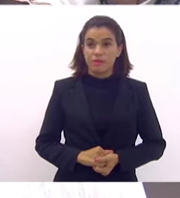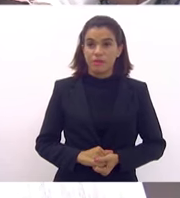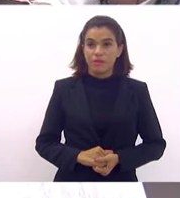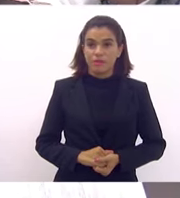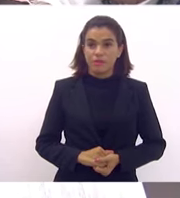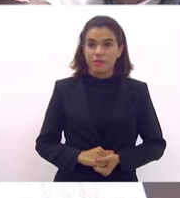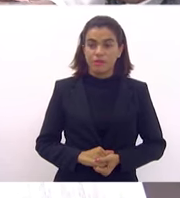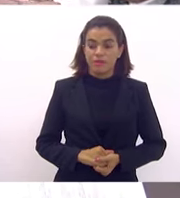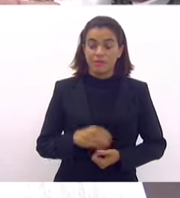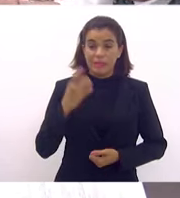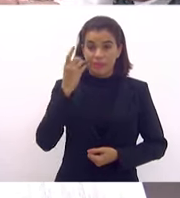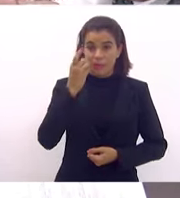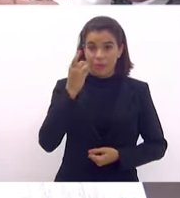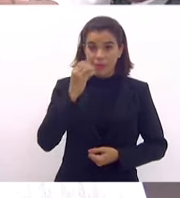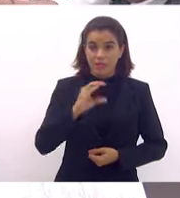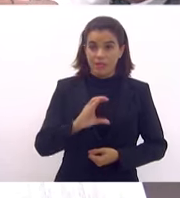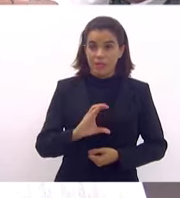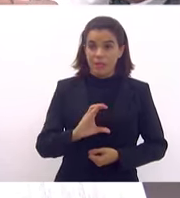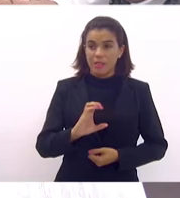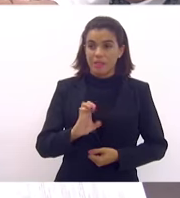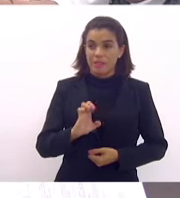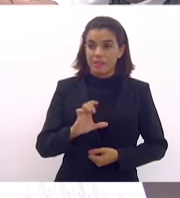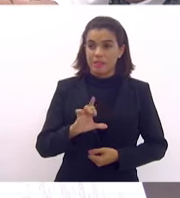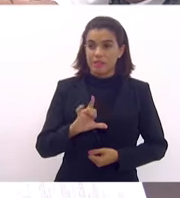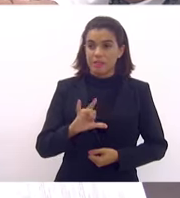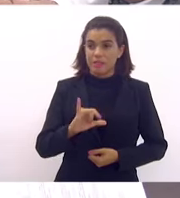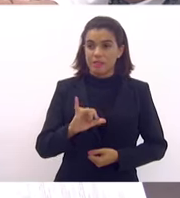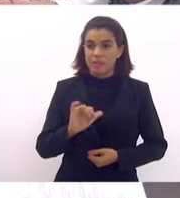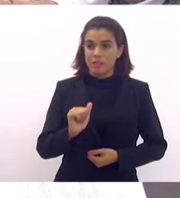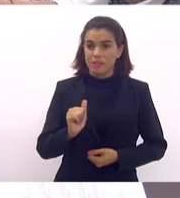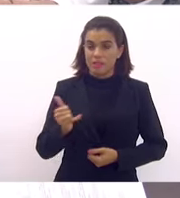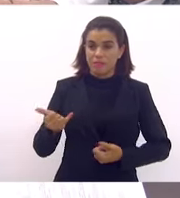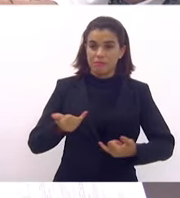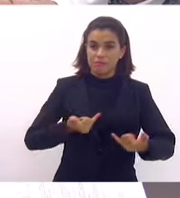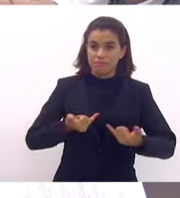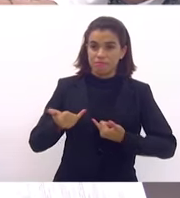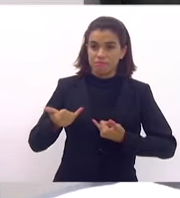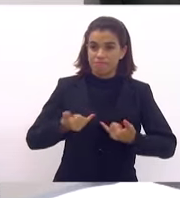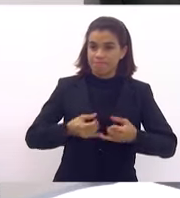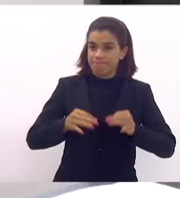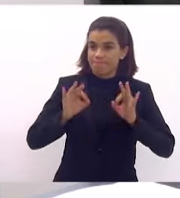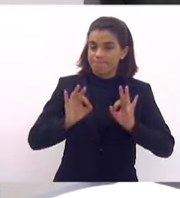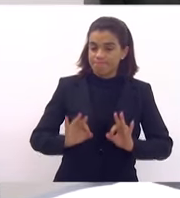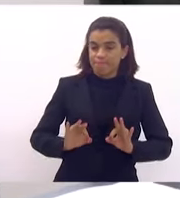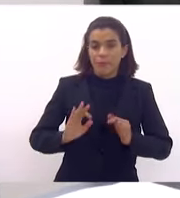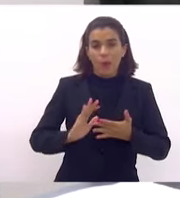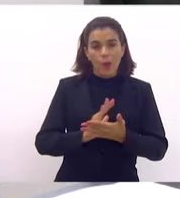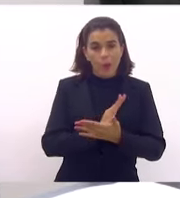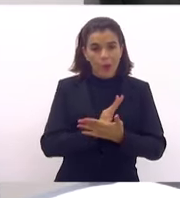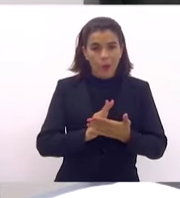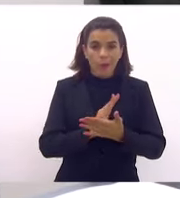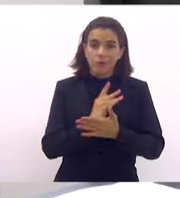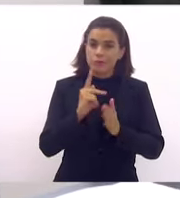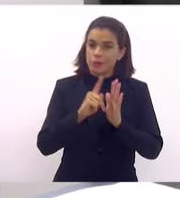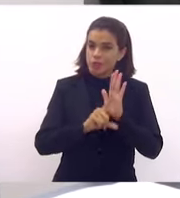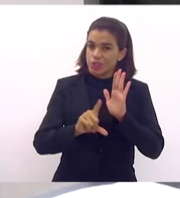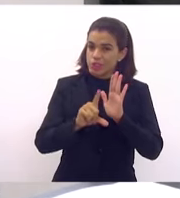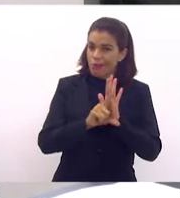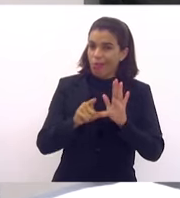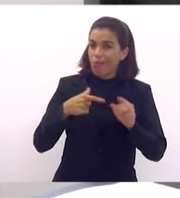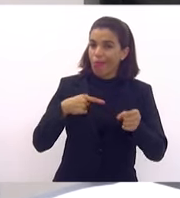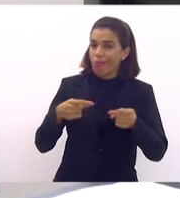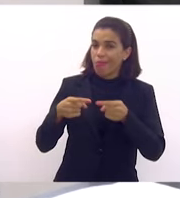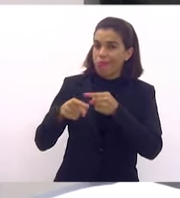A deputada Célia alertou bem aqui. Na realidade, tem alguns projetos que existe divergência